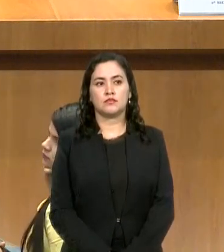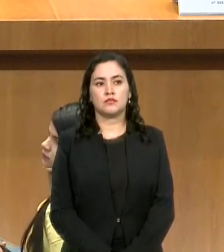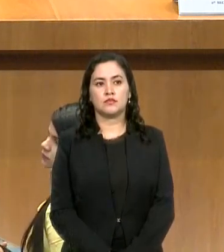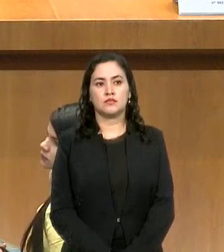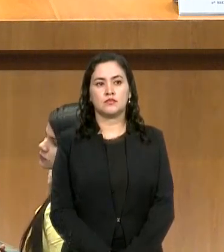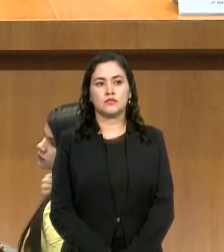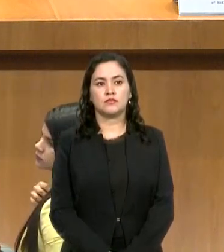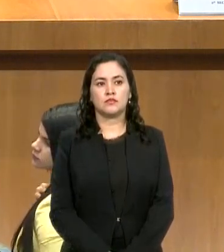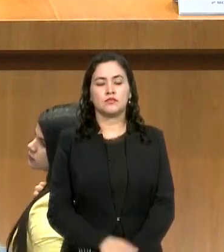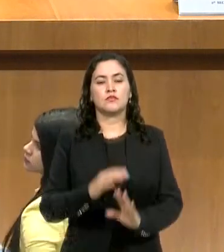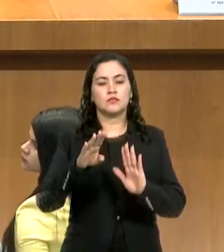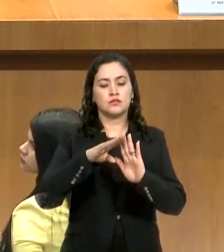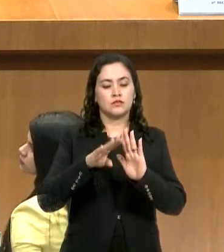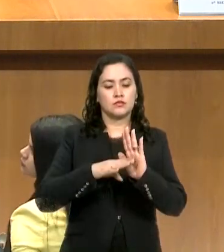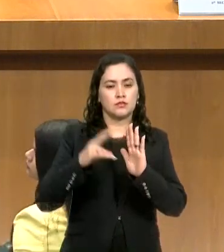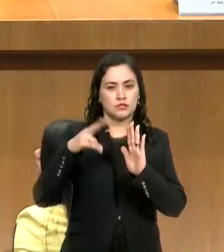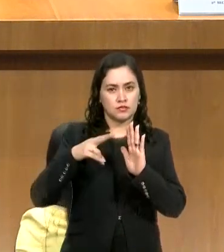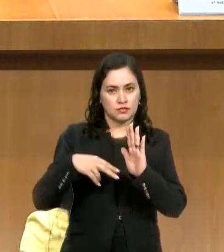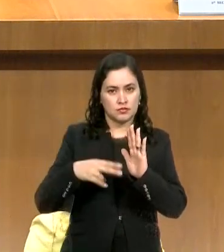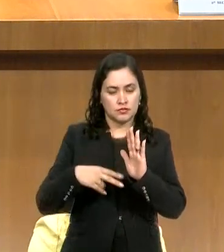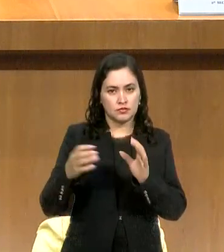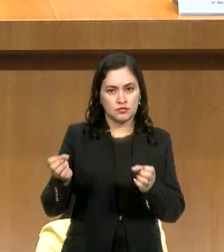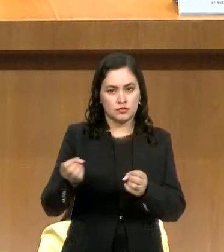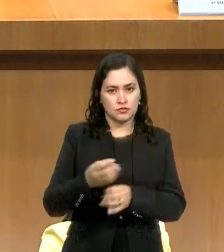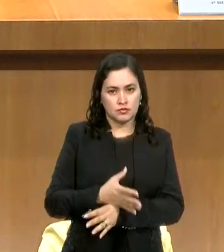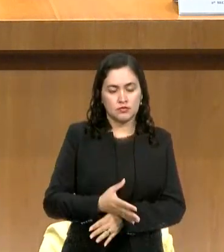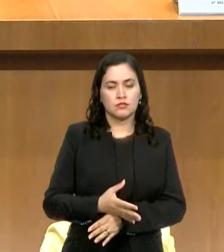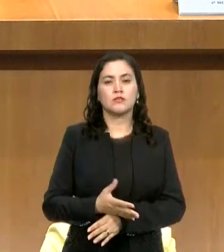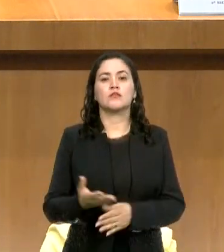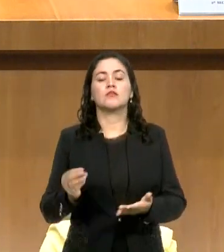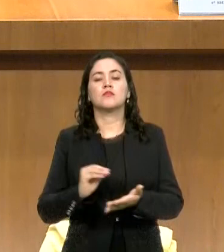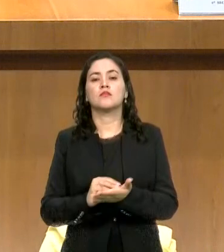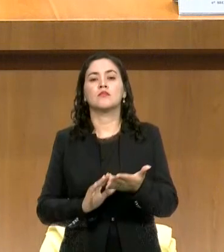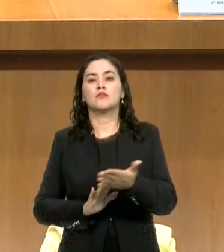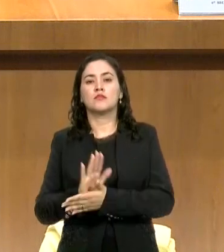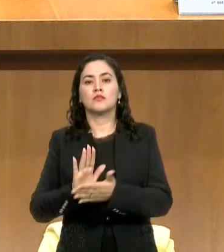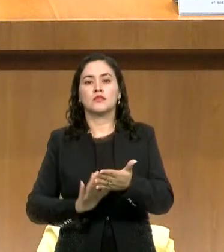Expediente lido, encaminhado à publicação.